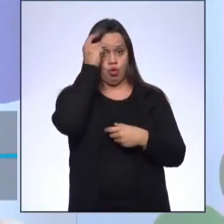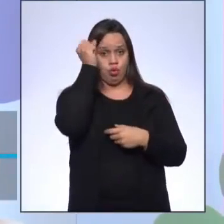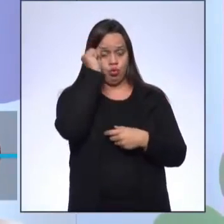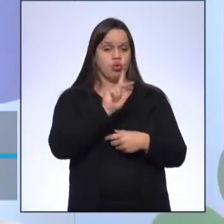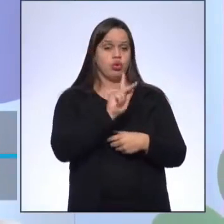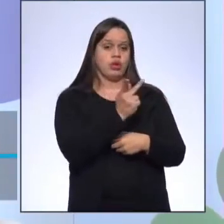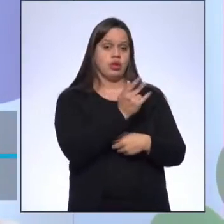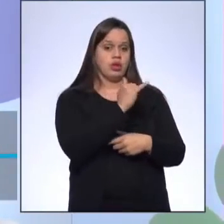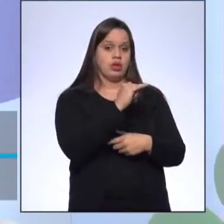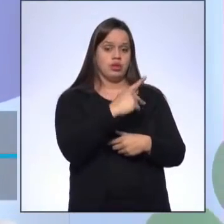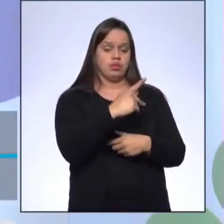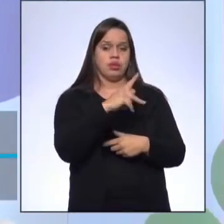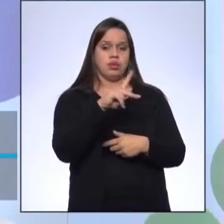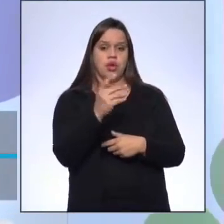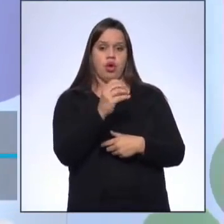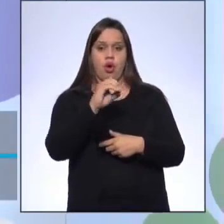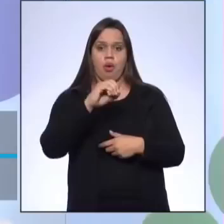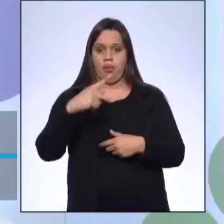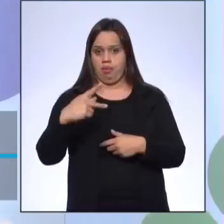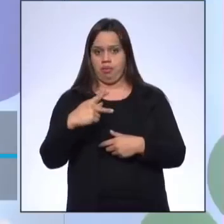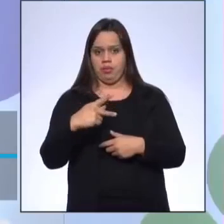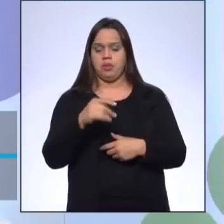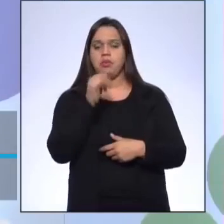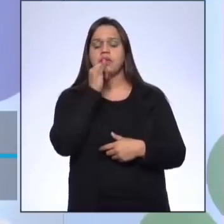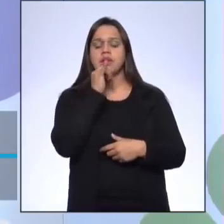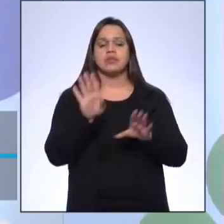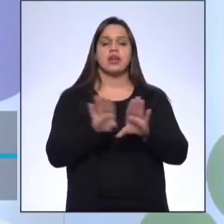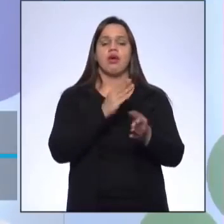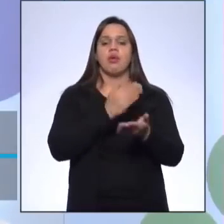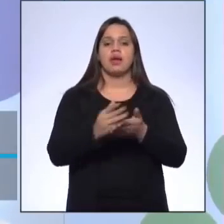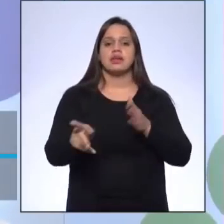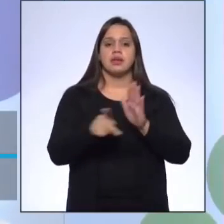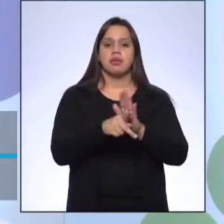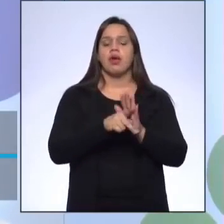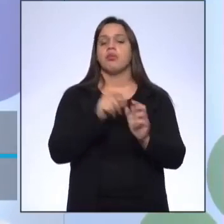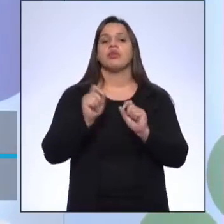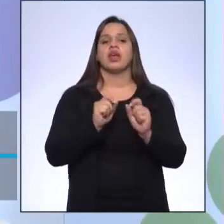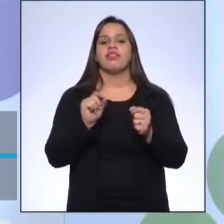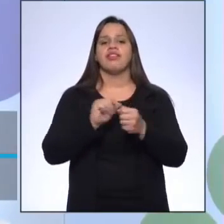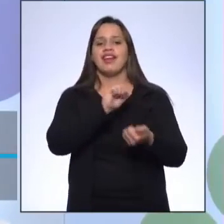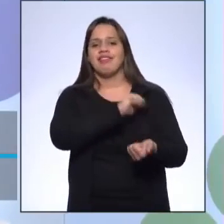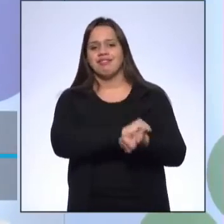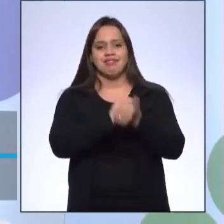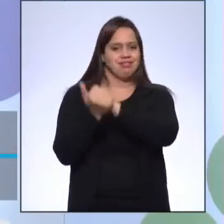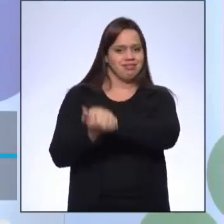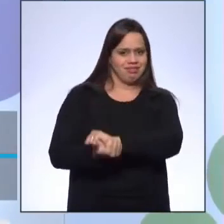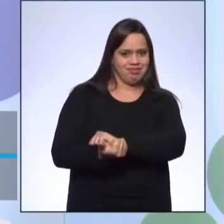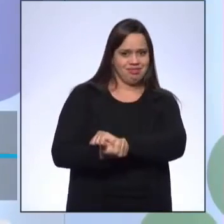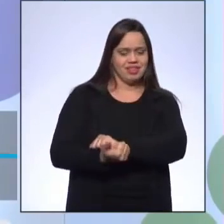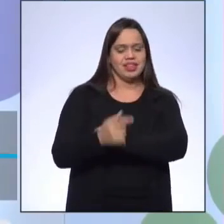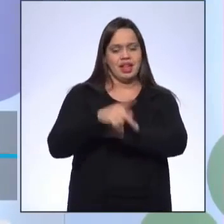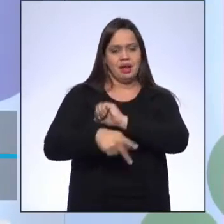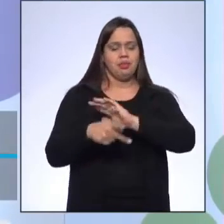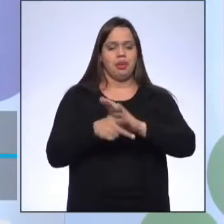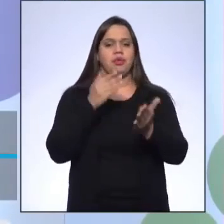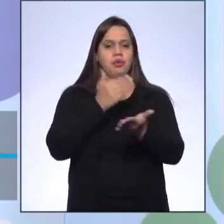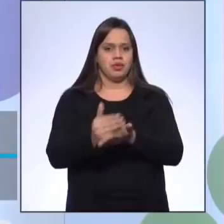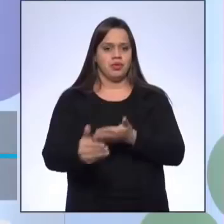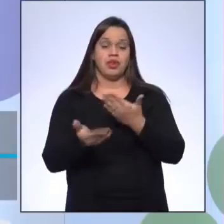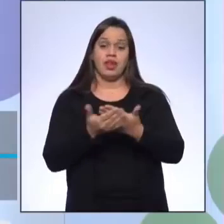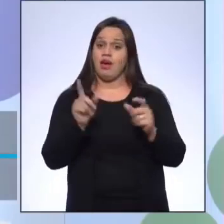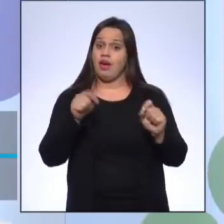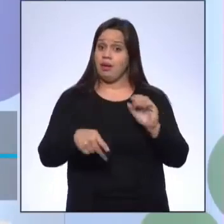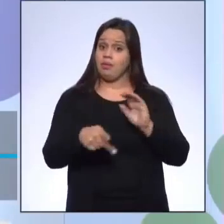numa batalha de rimas, por exemplo, né? O freestyle é isso, é quando você improvisa, justamente, né? Voltando à questão do nosso improviso na aula, o